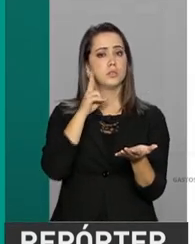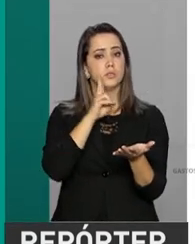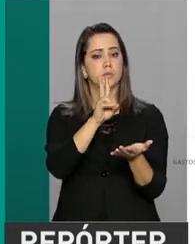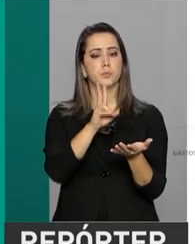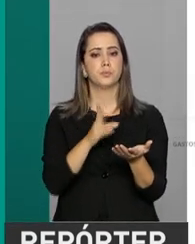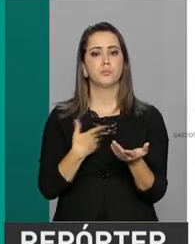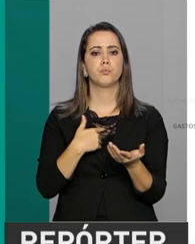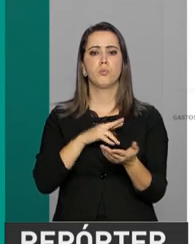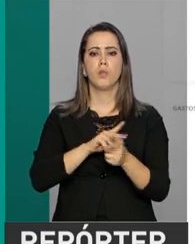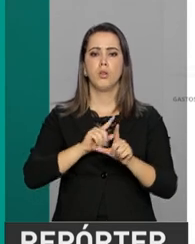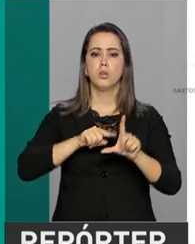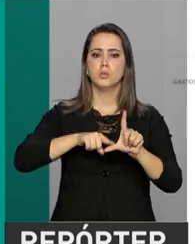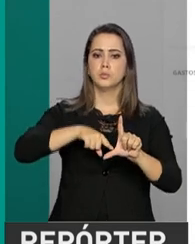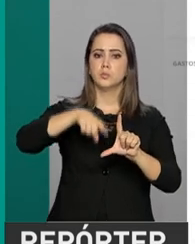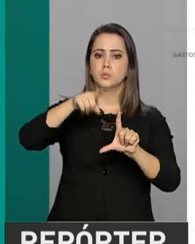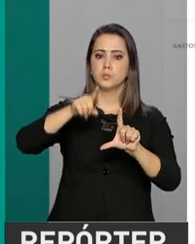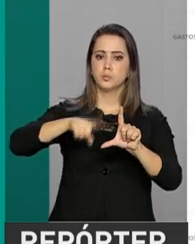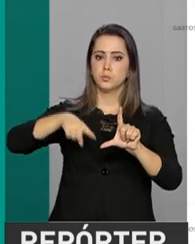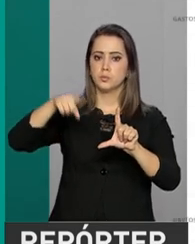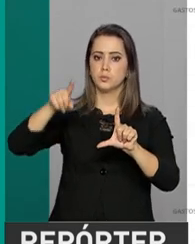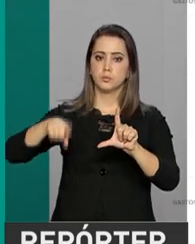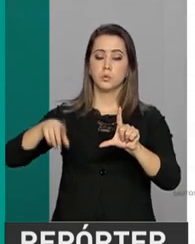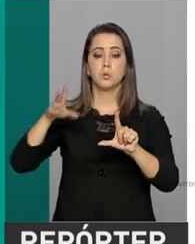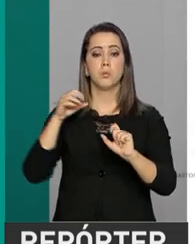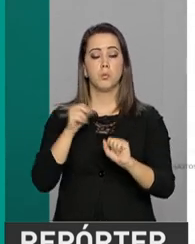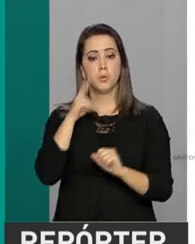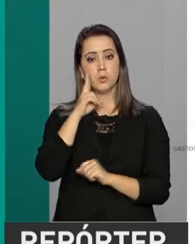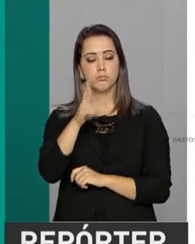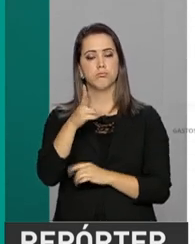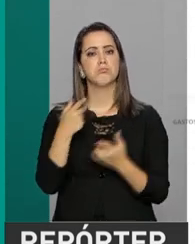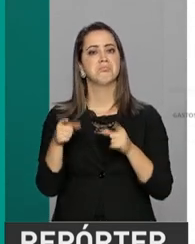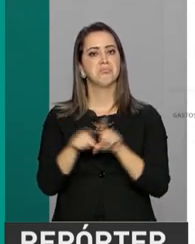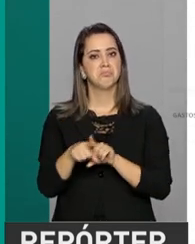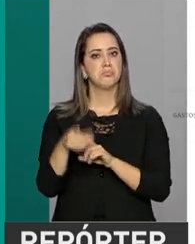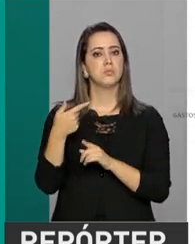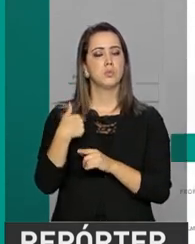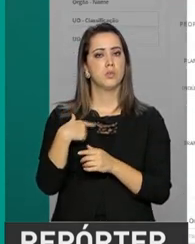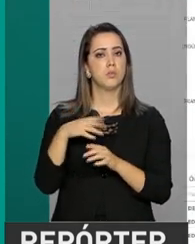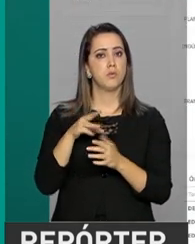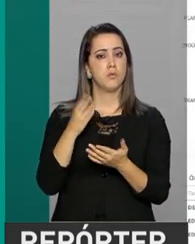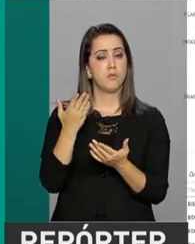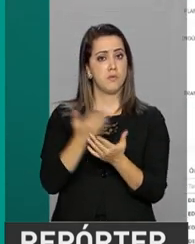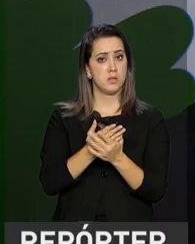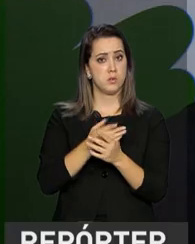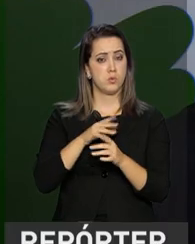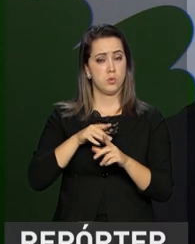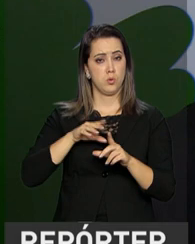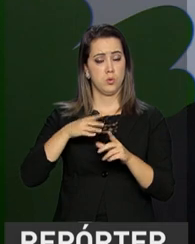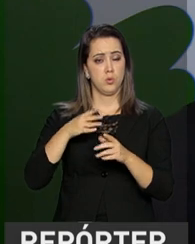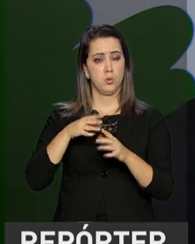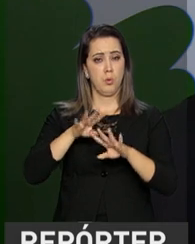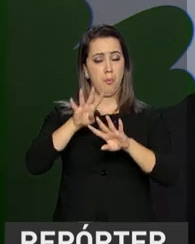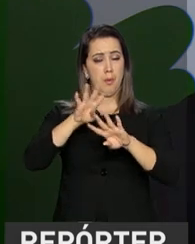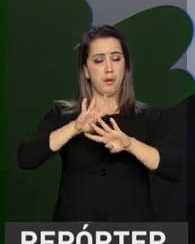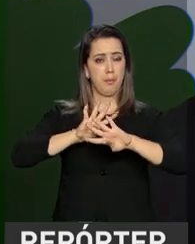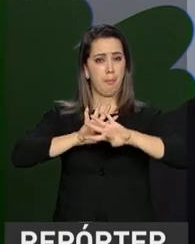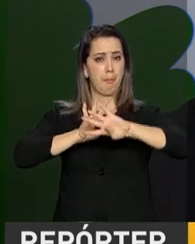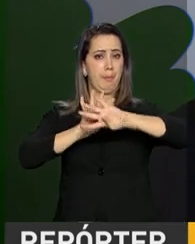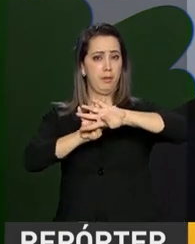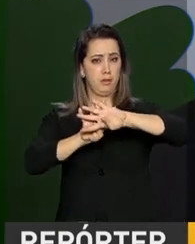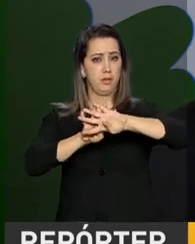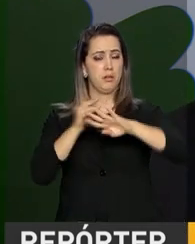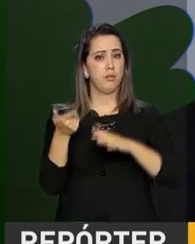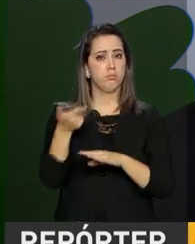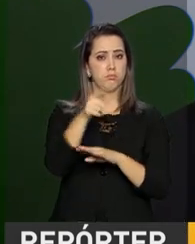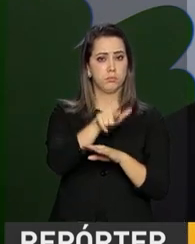tabelas e gráficos podem ser analisados e exportados para planilhas fora do site para o gestor a grande vantagem é